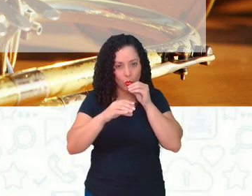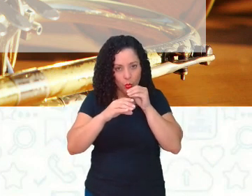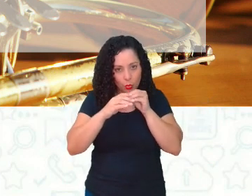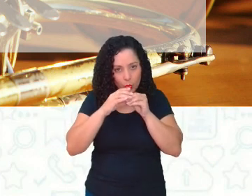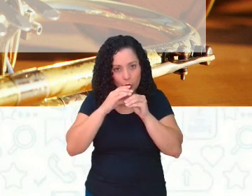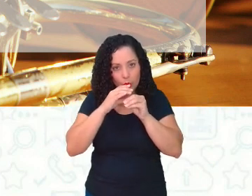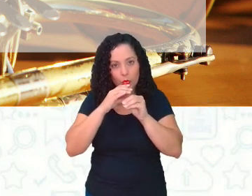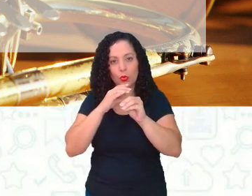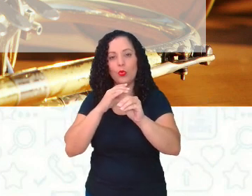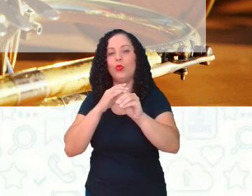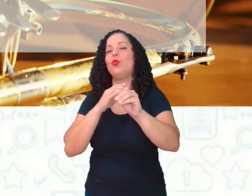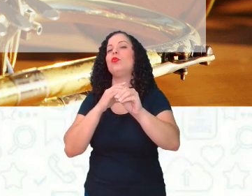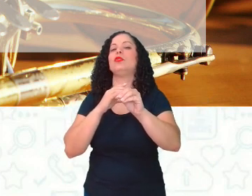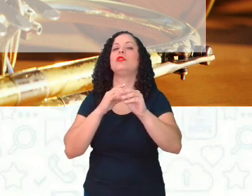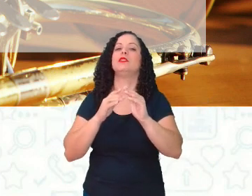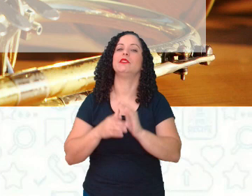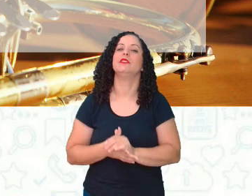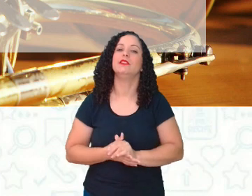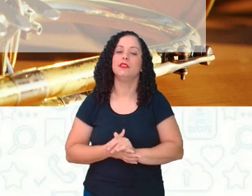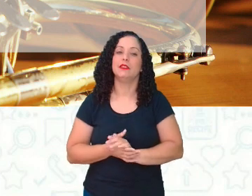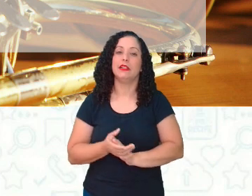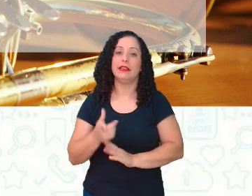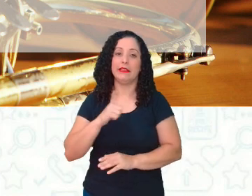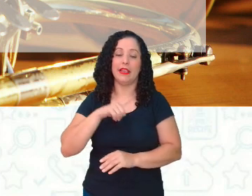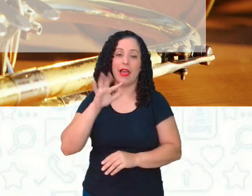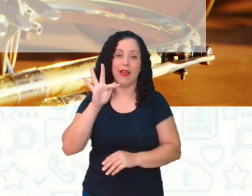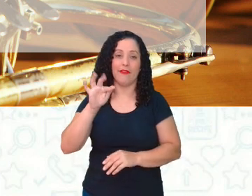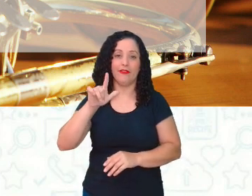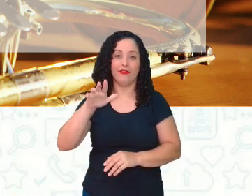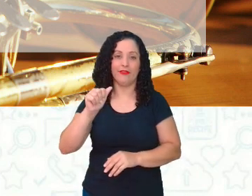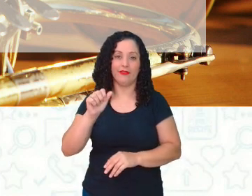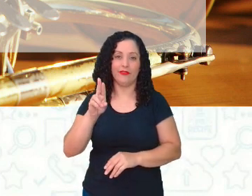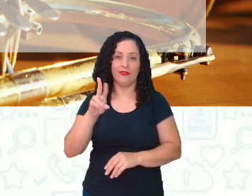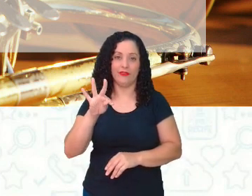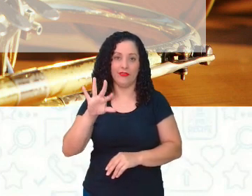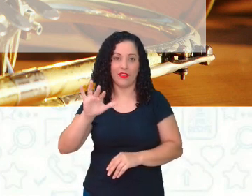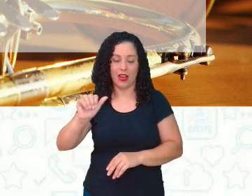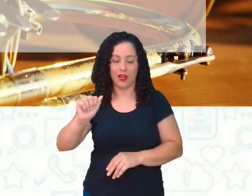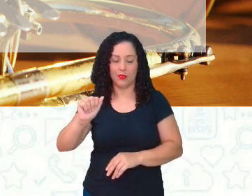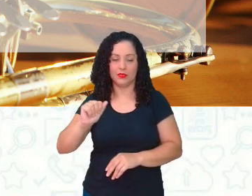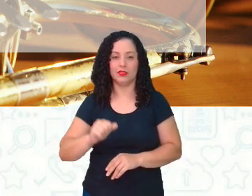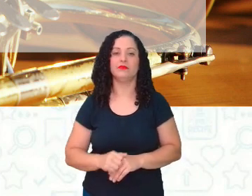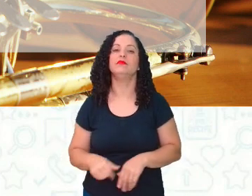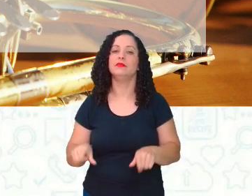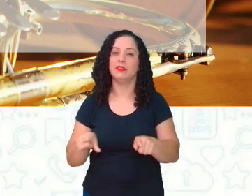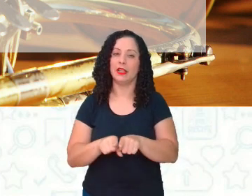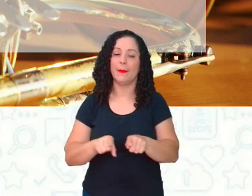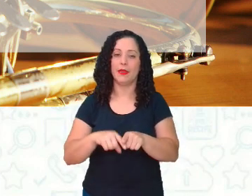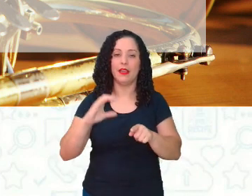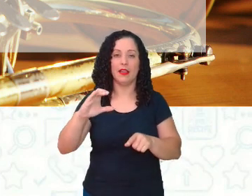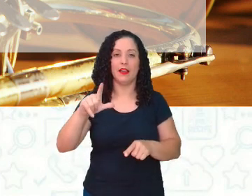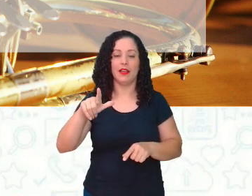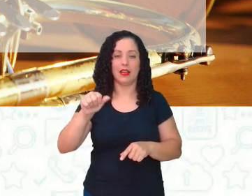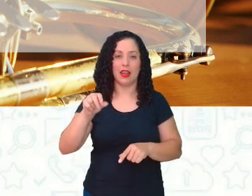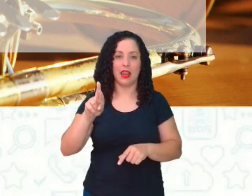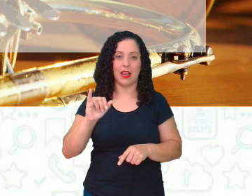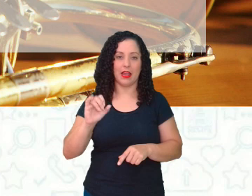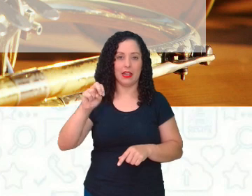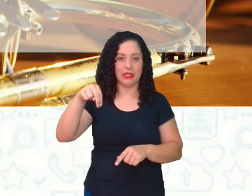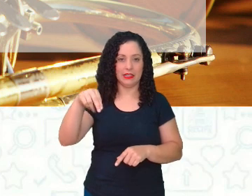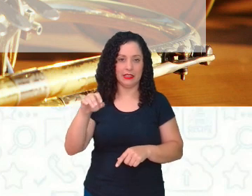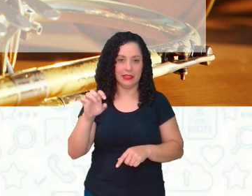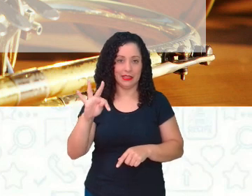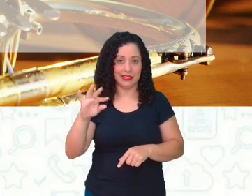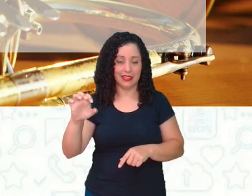do sopro no bocal, no caso da flauta, ou através de uma palheta simples, no clarinete e no saxofone, ou